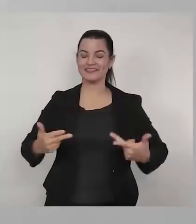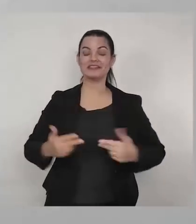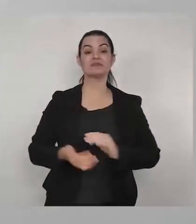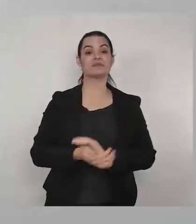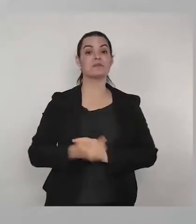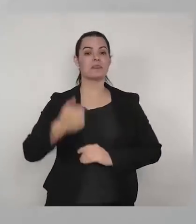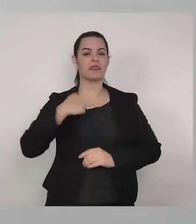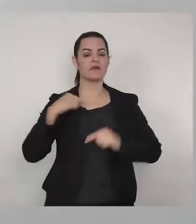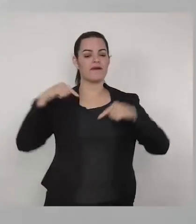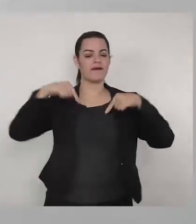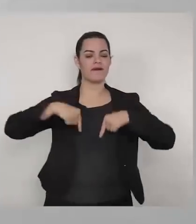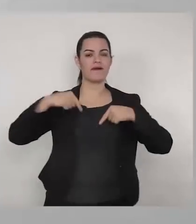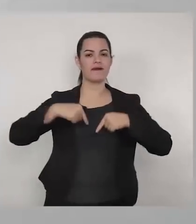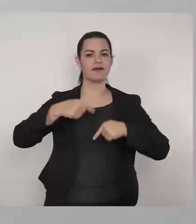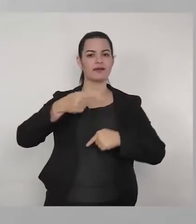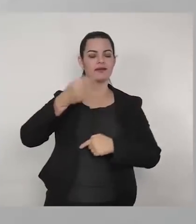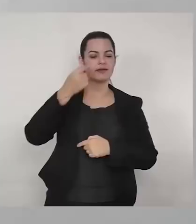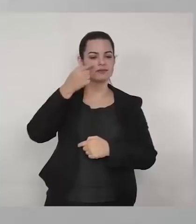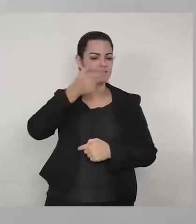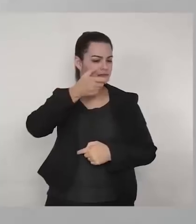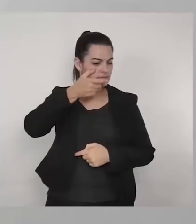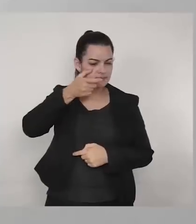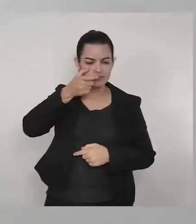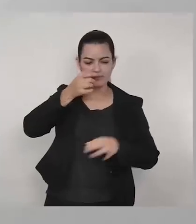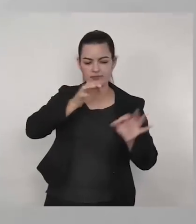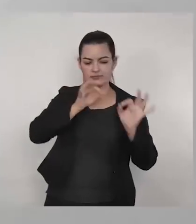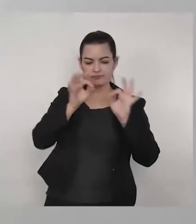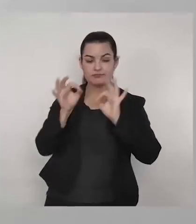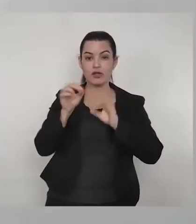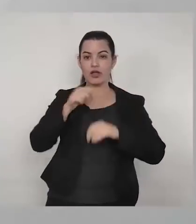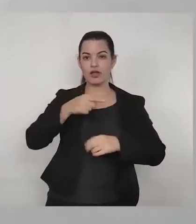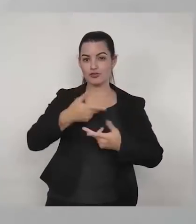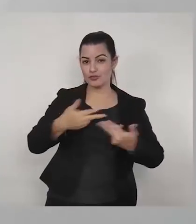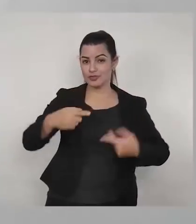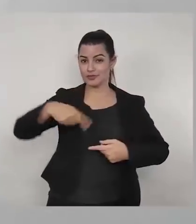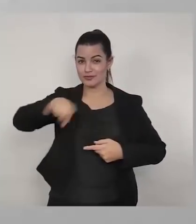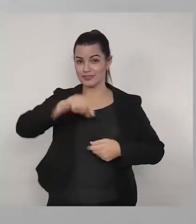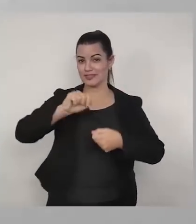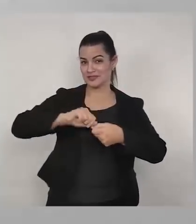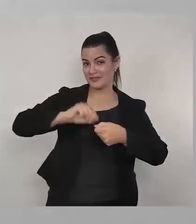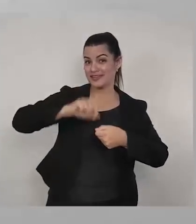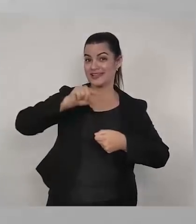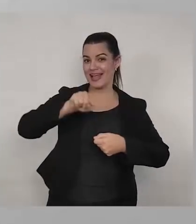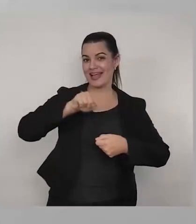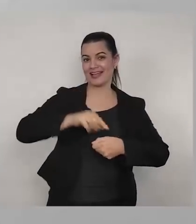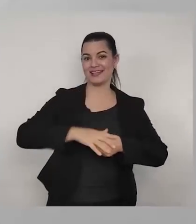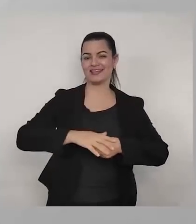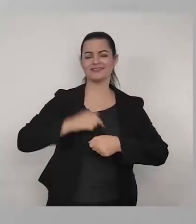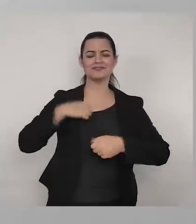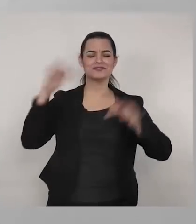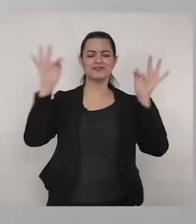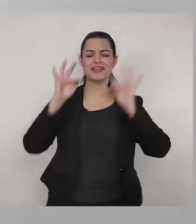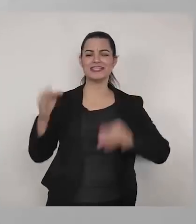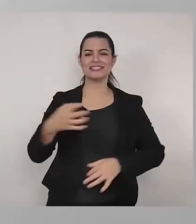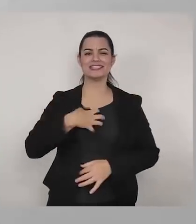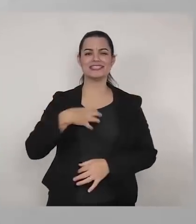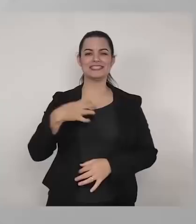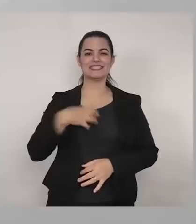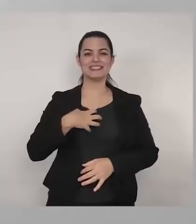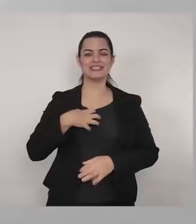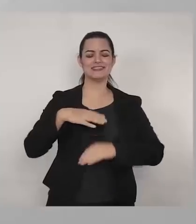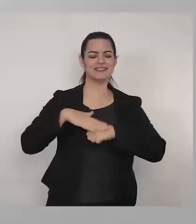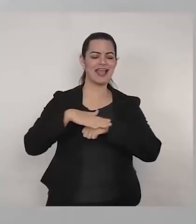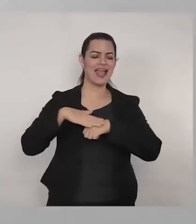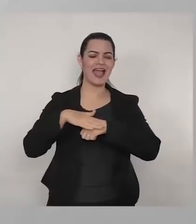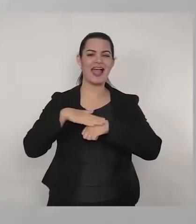de olho no que vocês estavam fazendo. Estou muito feliz recebendo tanto carinho, mas tanto